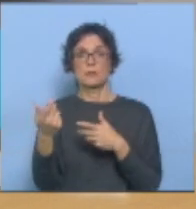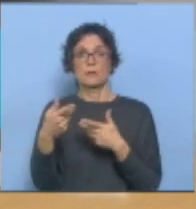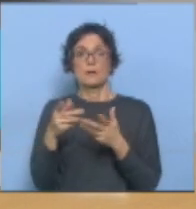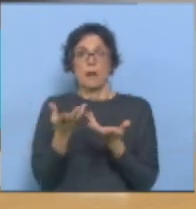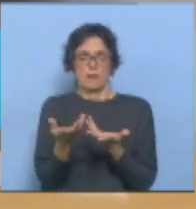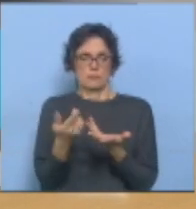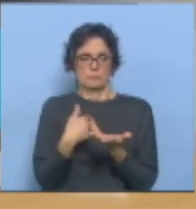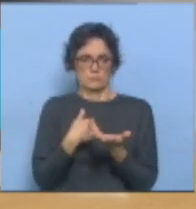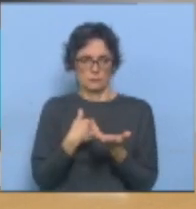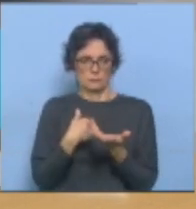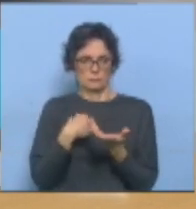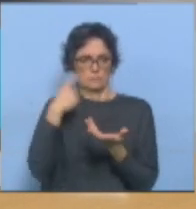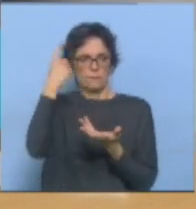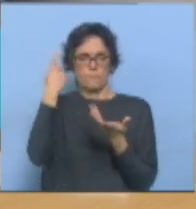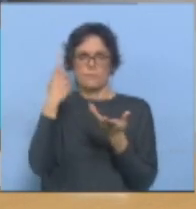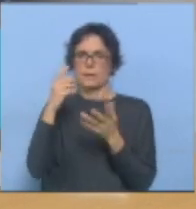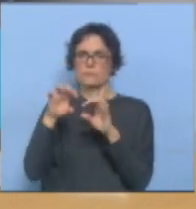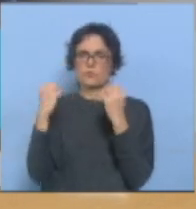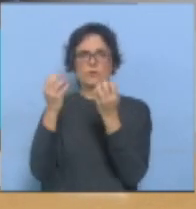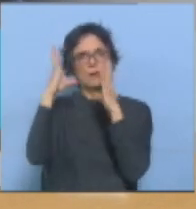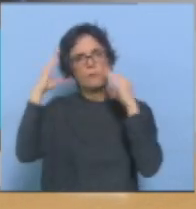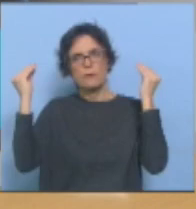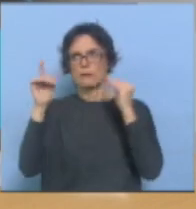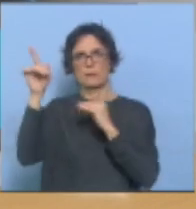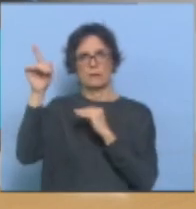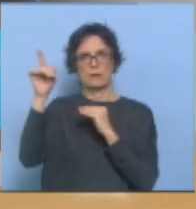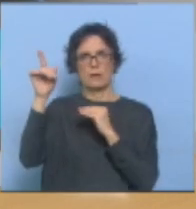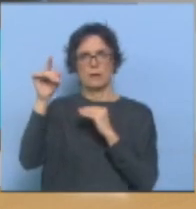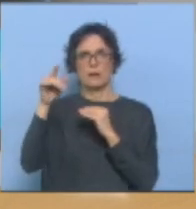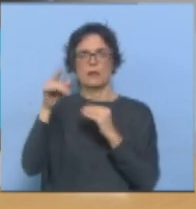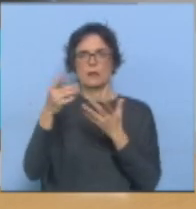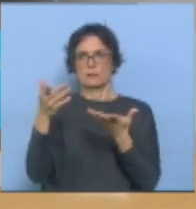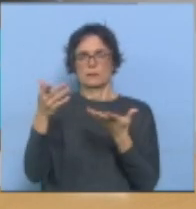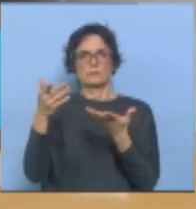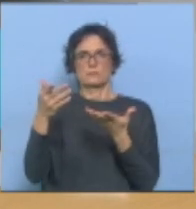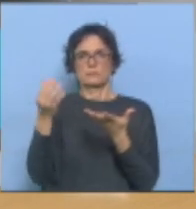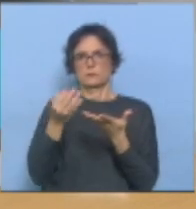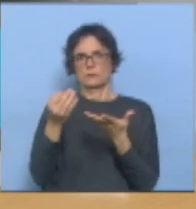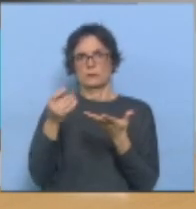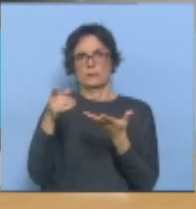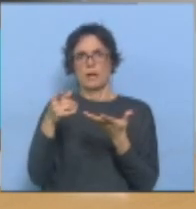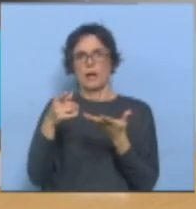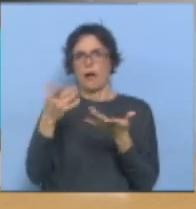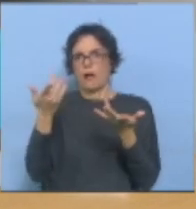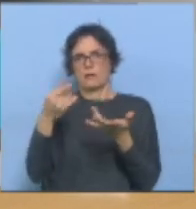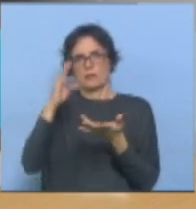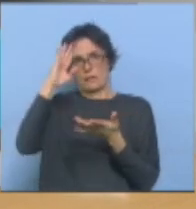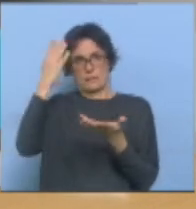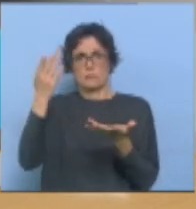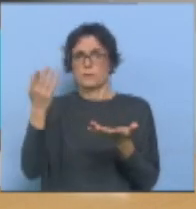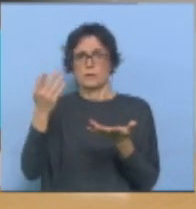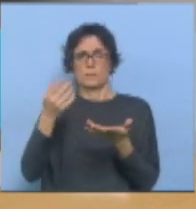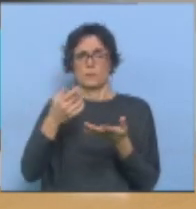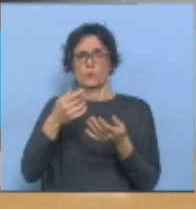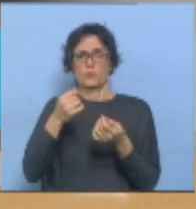sociedade holandesa que tem, como a Bélgica, uma rampa deslizante em que a quantidade de eutanásias sobe de ano para ano